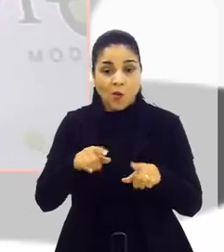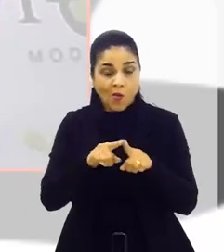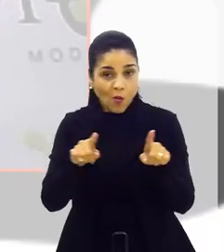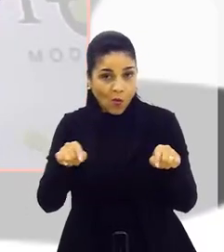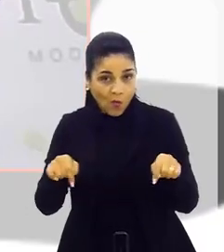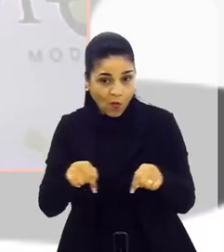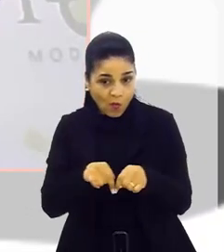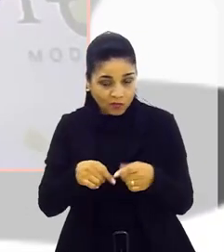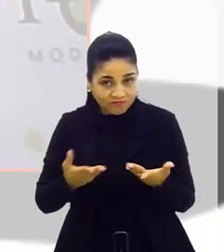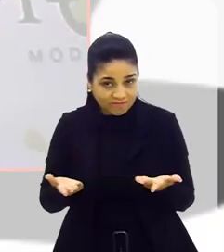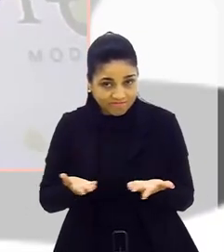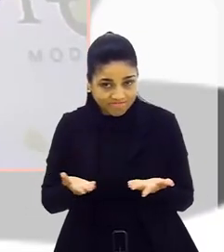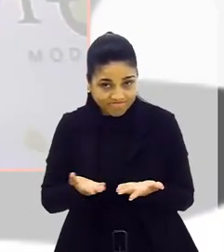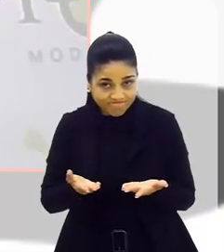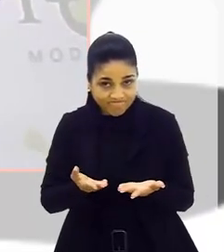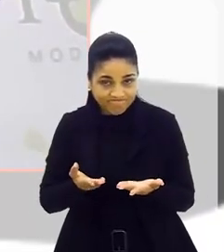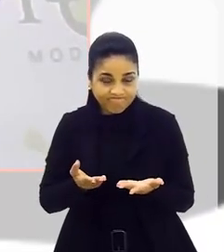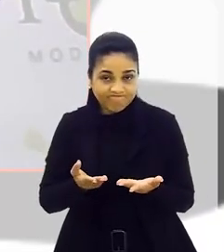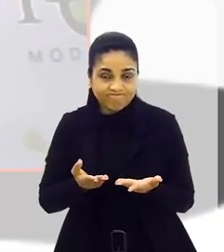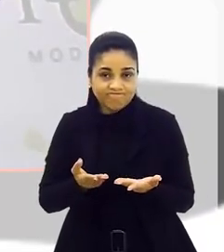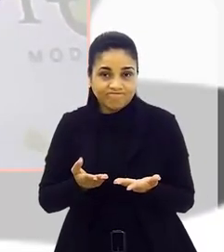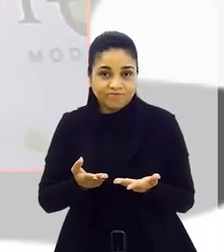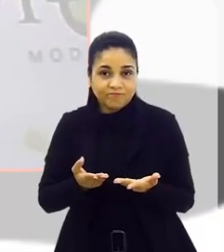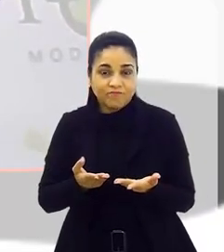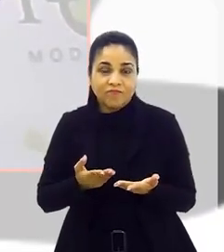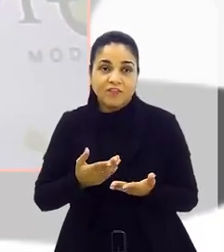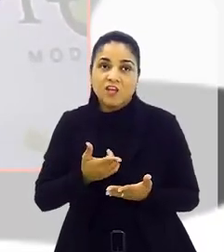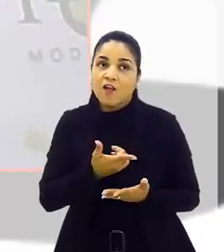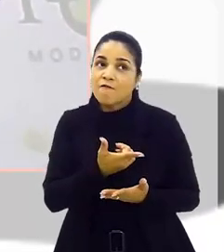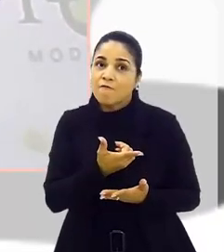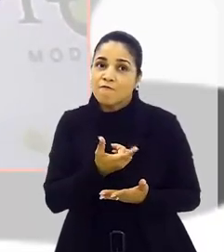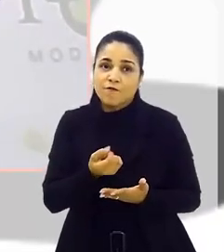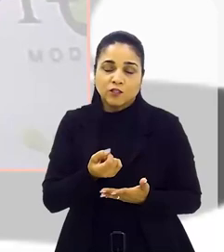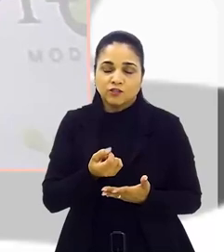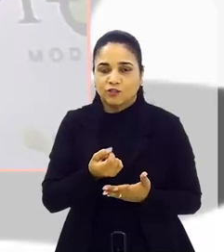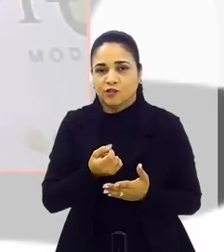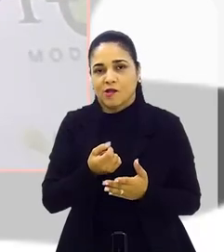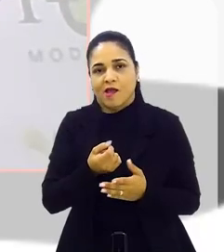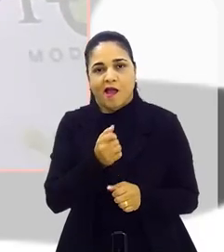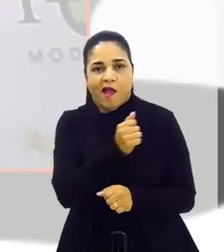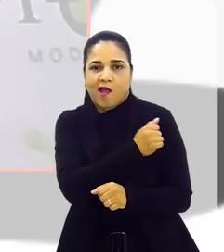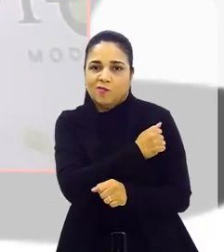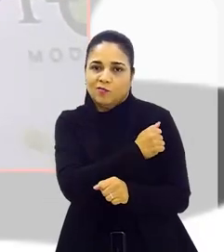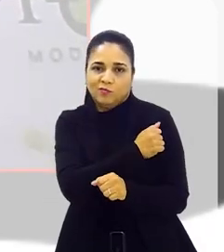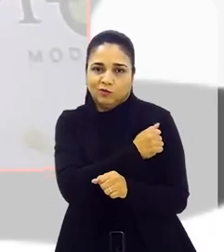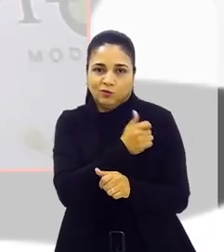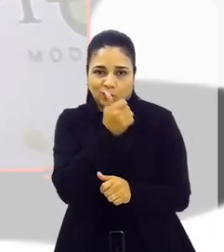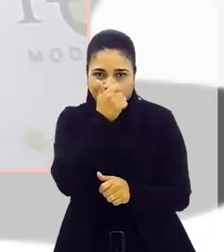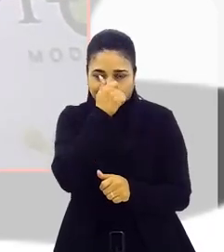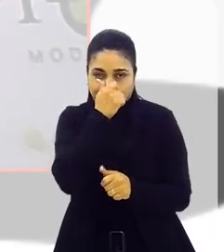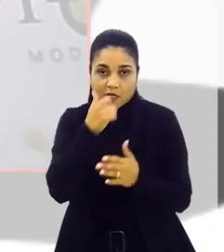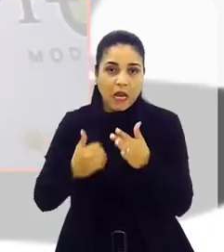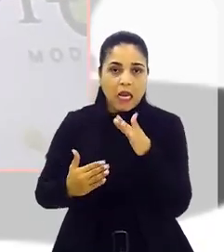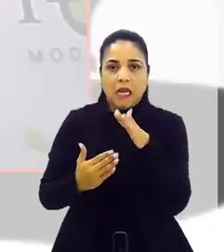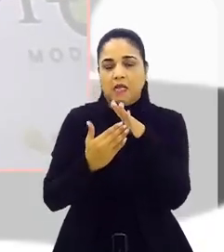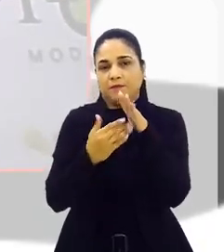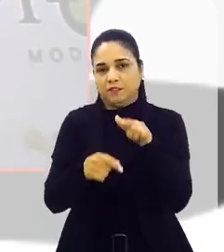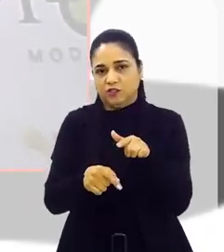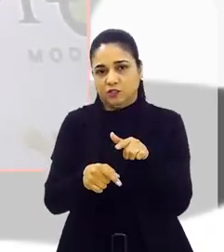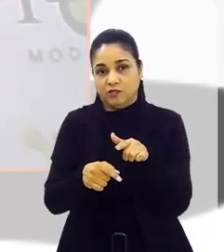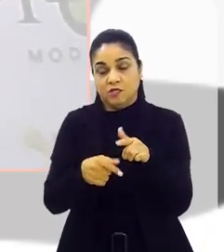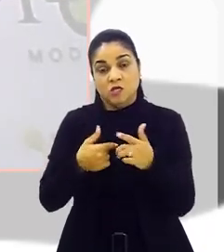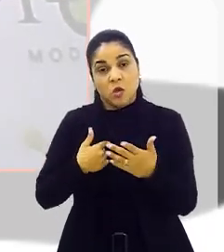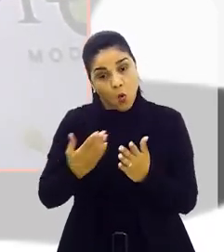pessoas. Porque o espaço que eu tenho hoje, eu não comporto mais de 20 alunos, infelizmente.